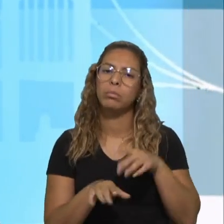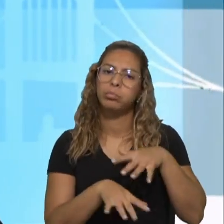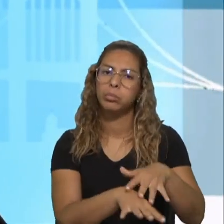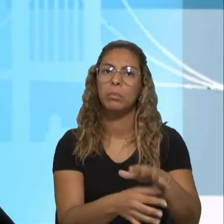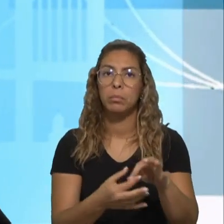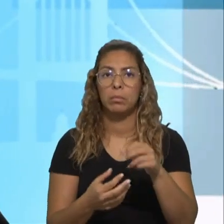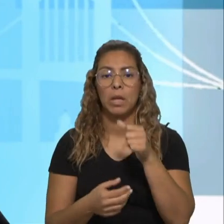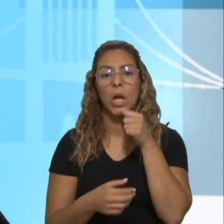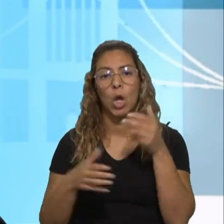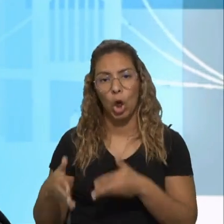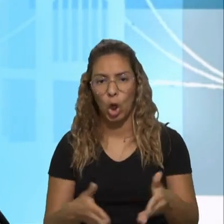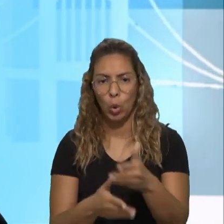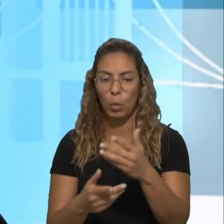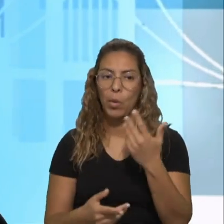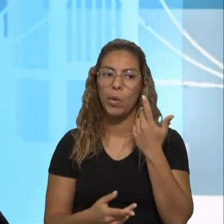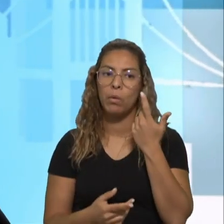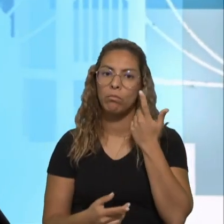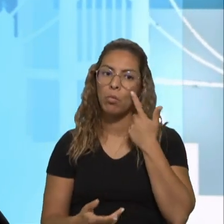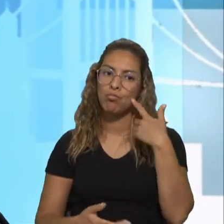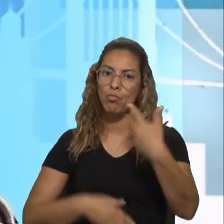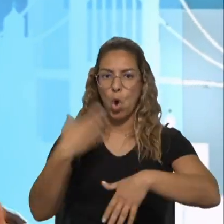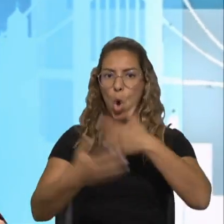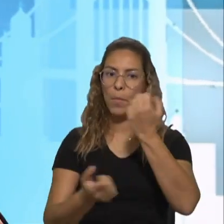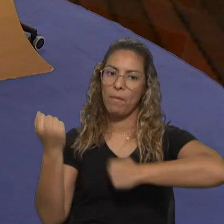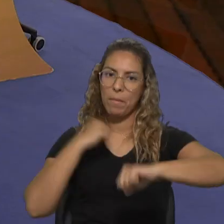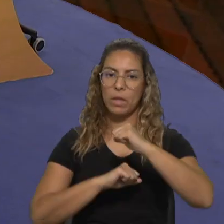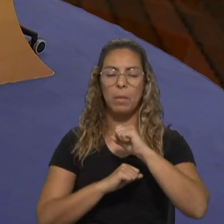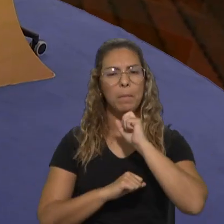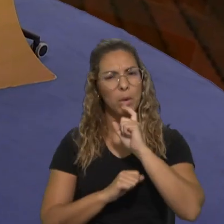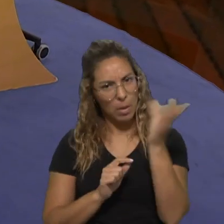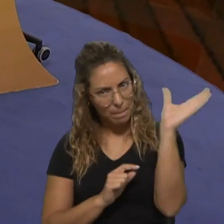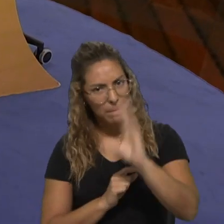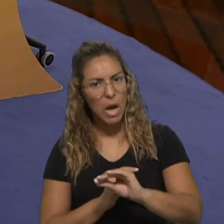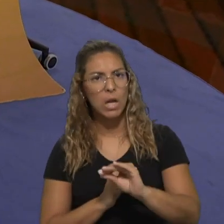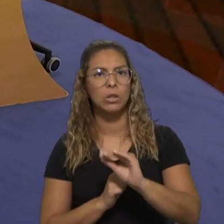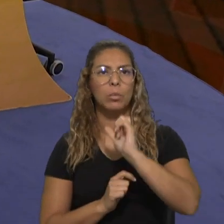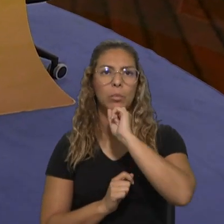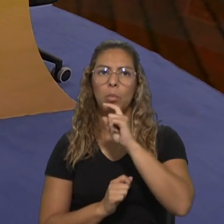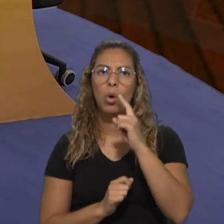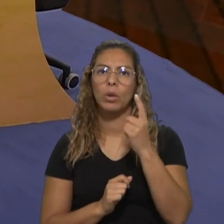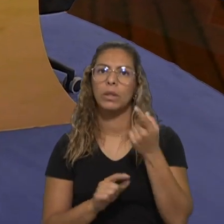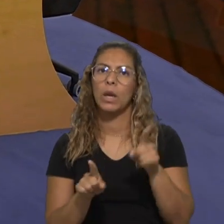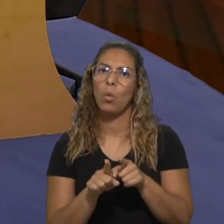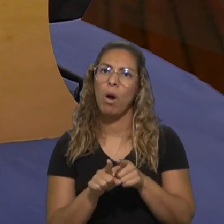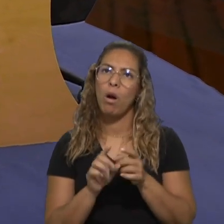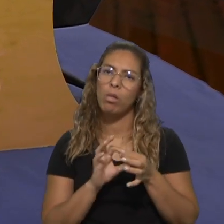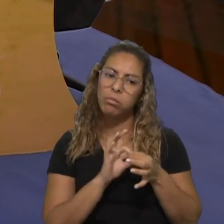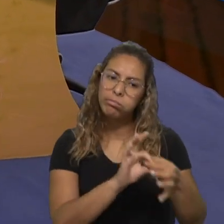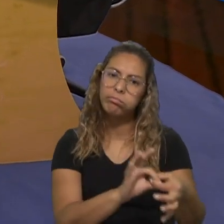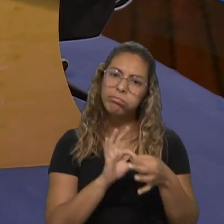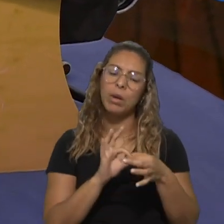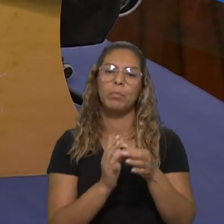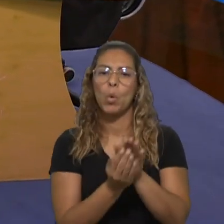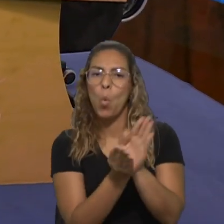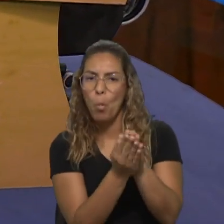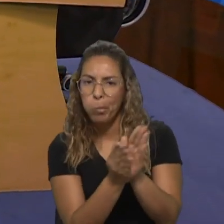vivo e recuperado. E ainda pode estar mais. Ainda pode estar mais cada vez mais as pazes com o rio. Cultura de ostras, com